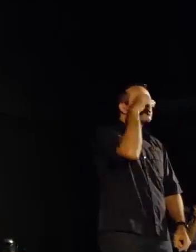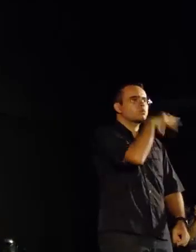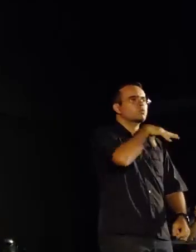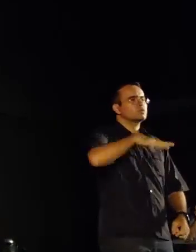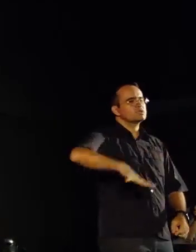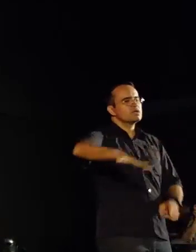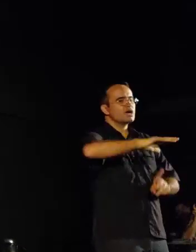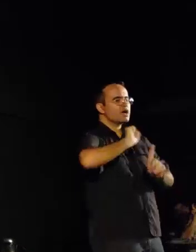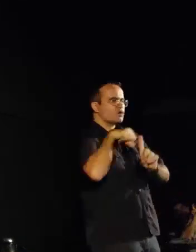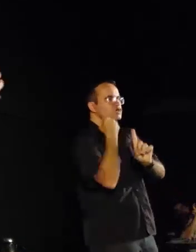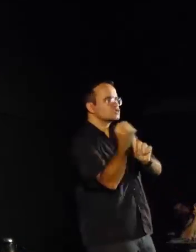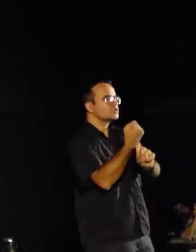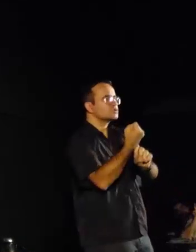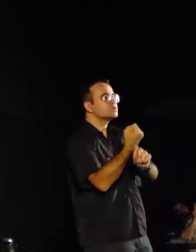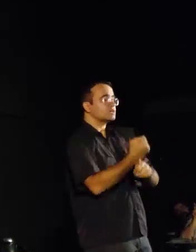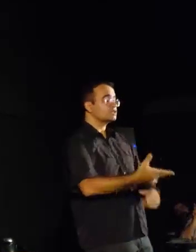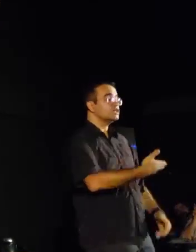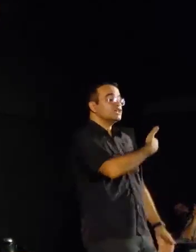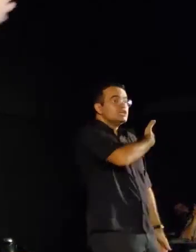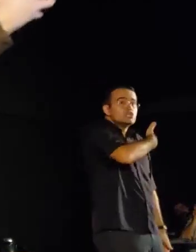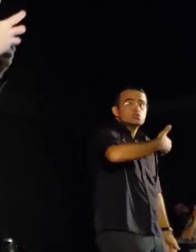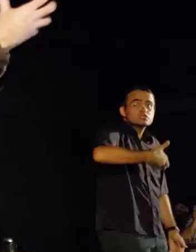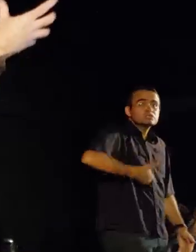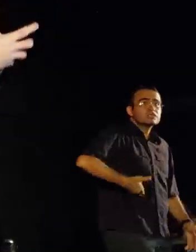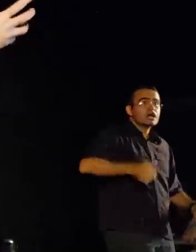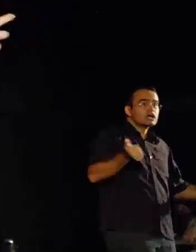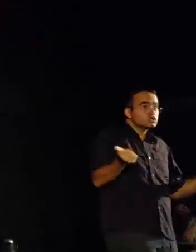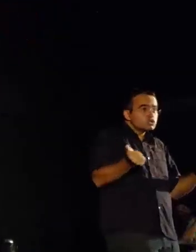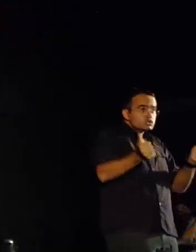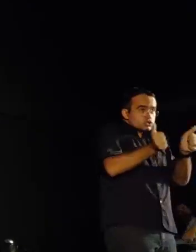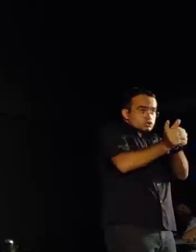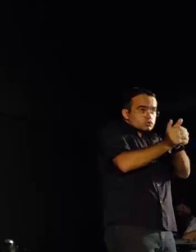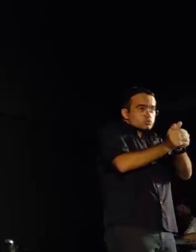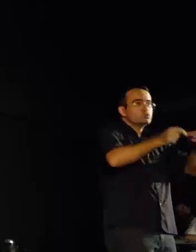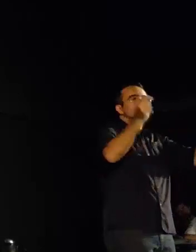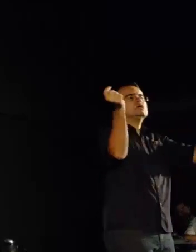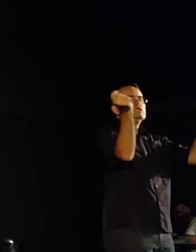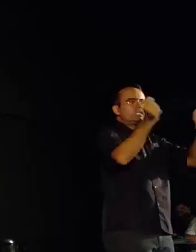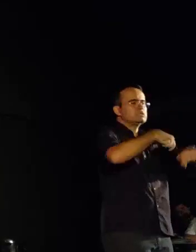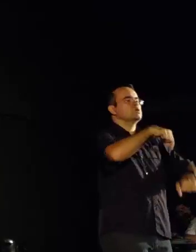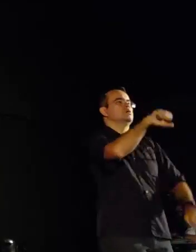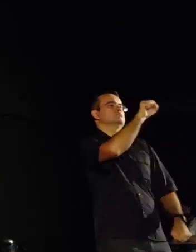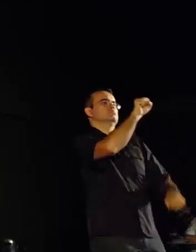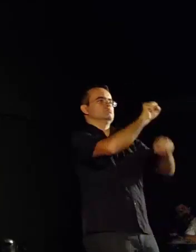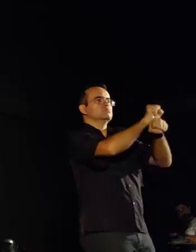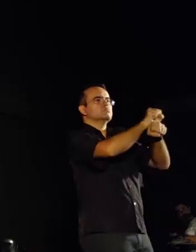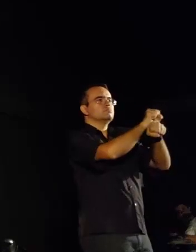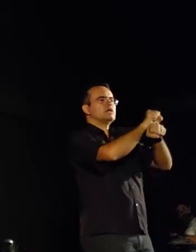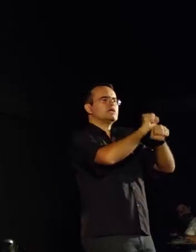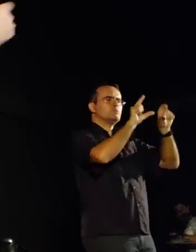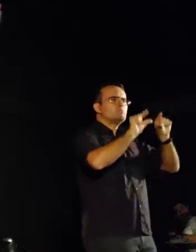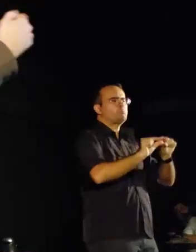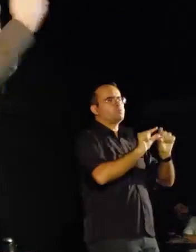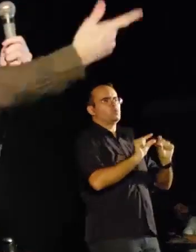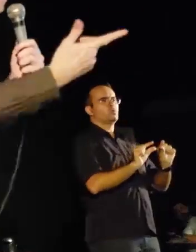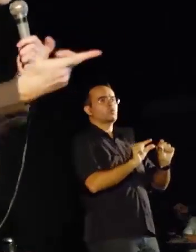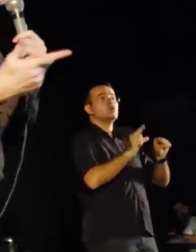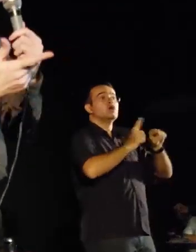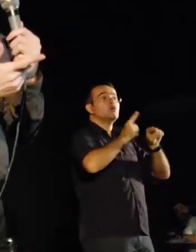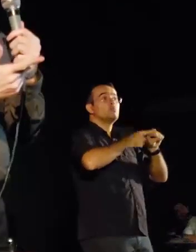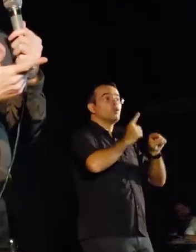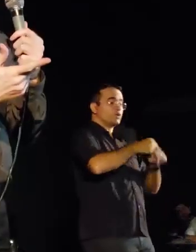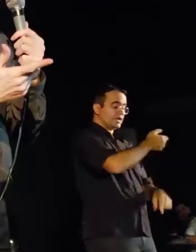com o Estado ela consegue paralisar um pedaço dessa espoliação, porque afinal de contas o Estado depende